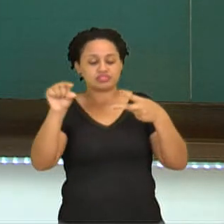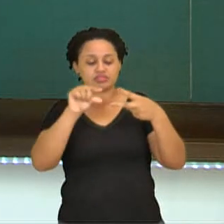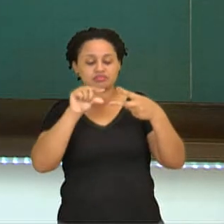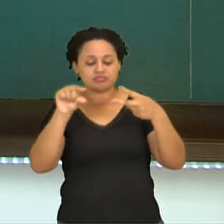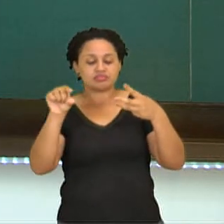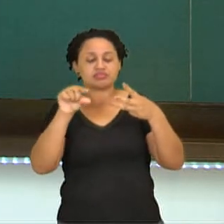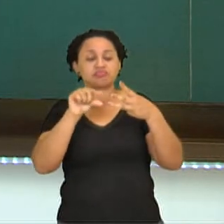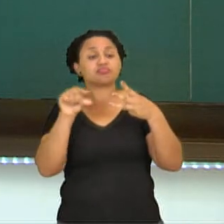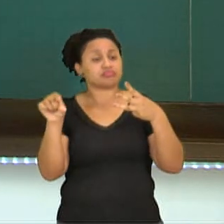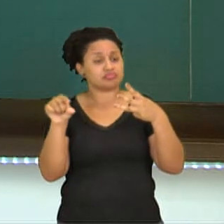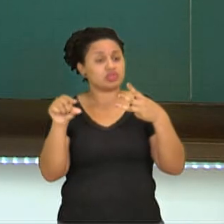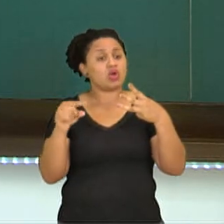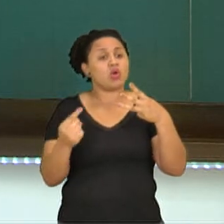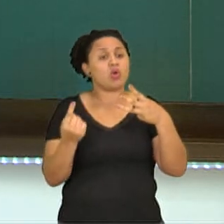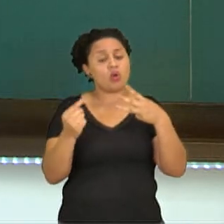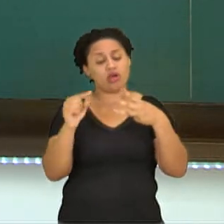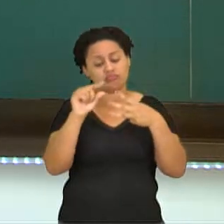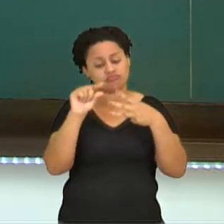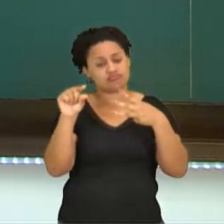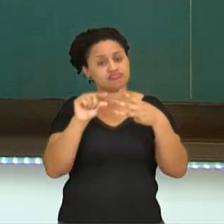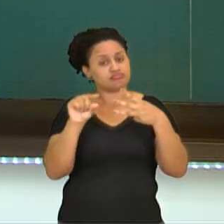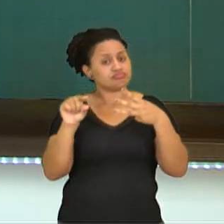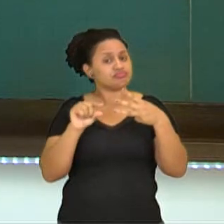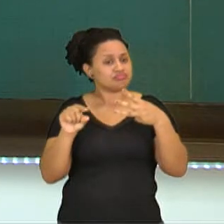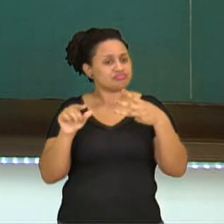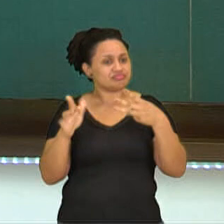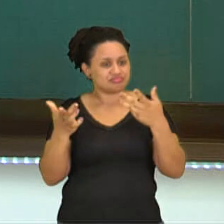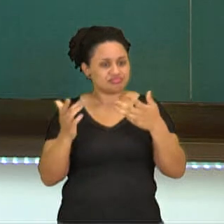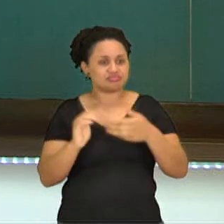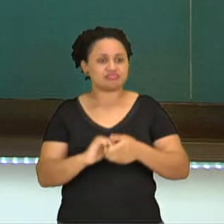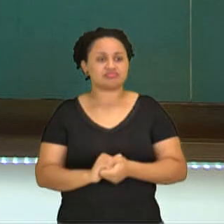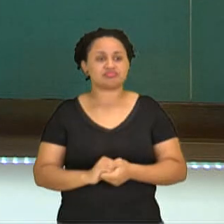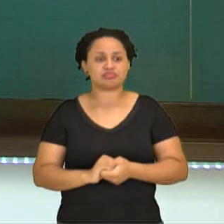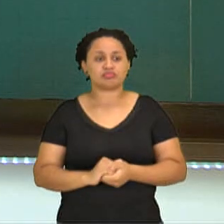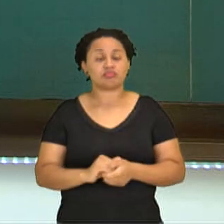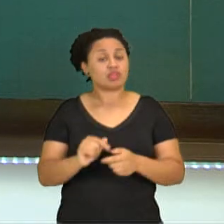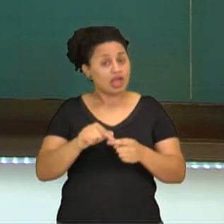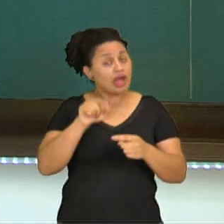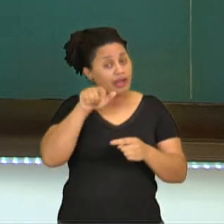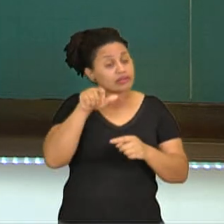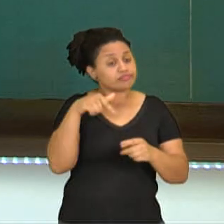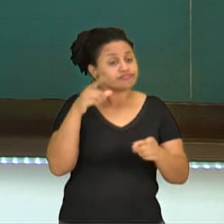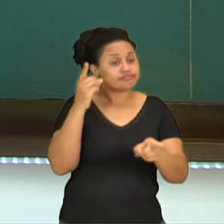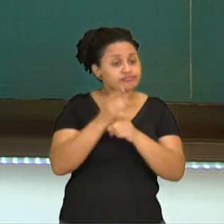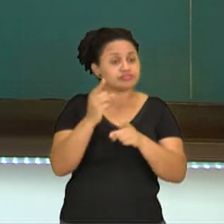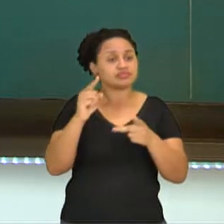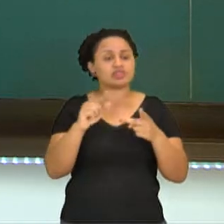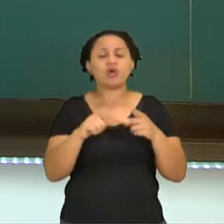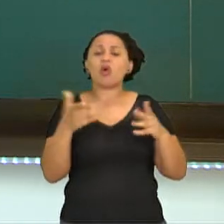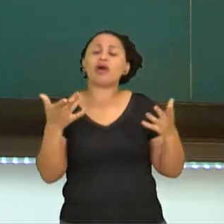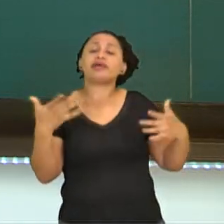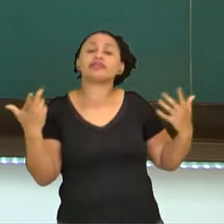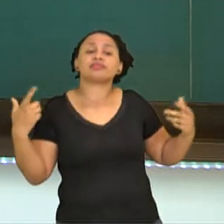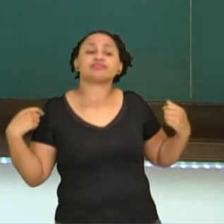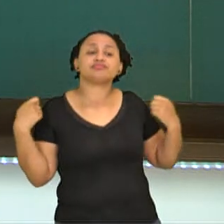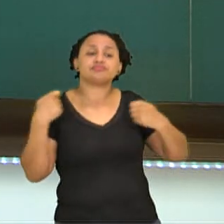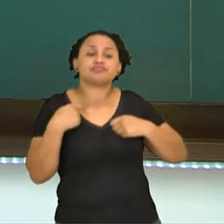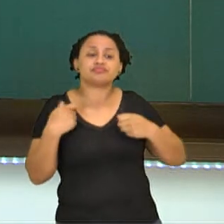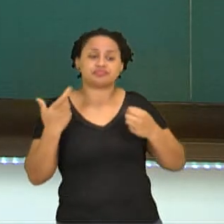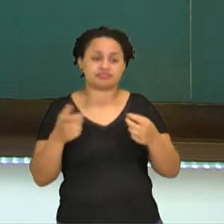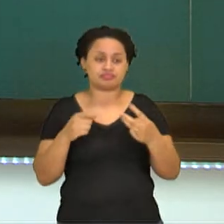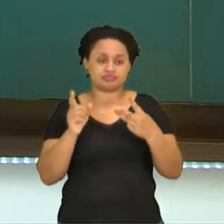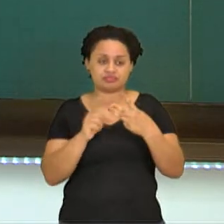ele. Where is my jacket? Onde está a minha jaqueta? Ou who put in the